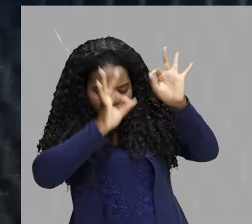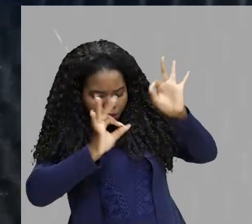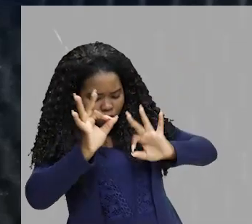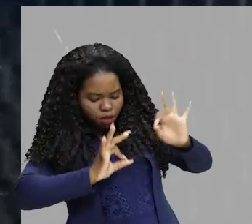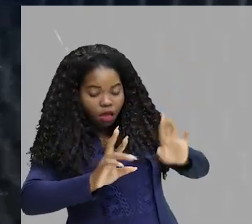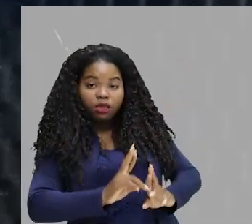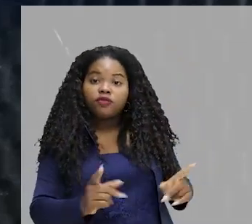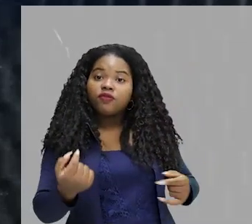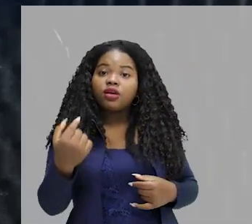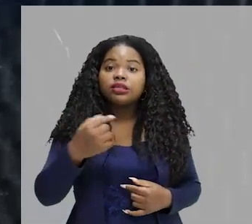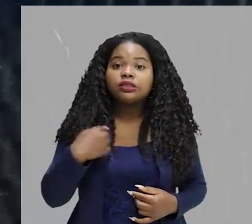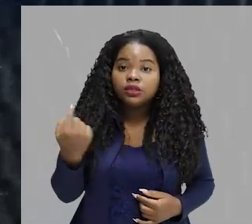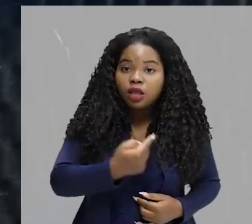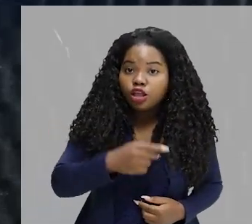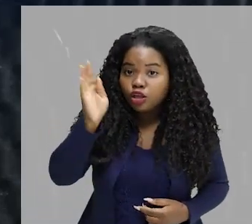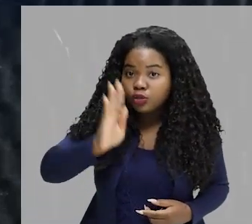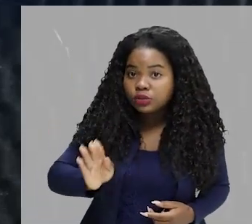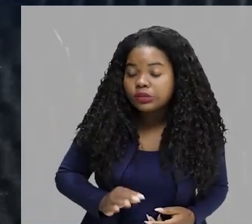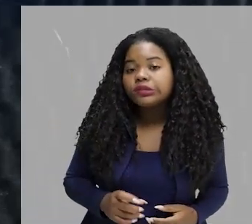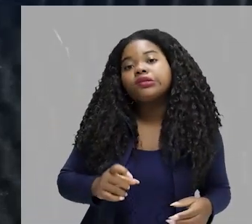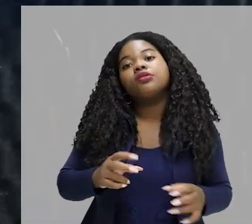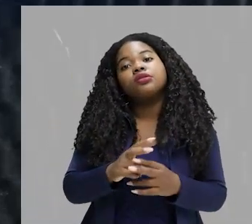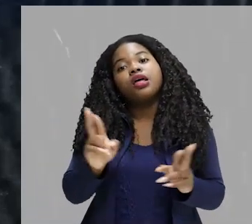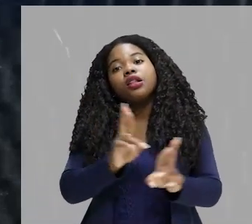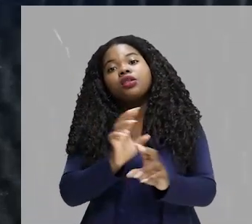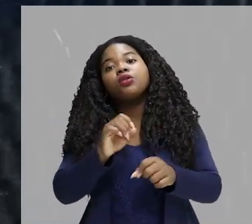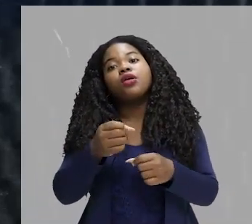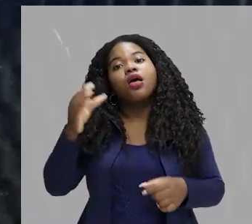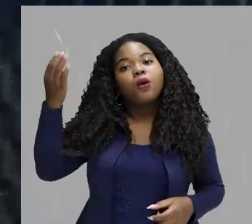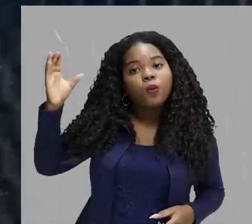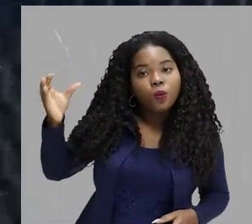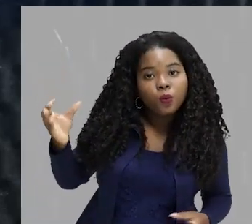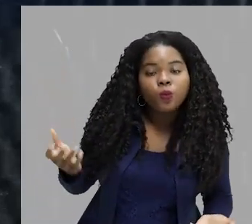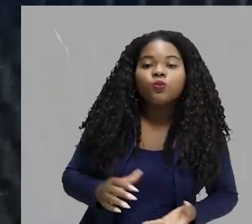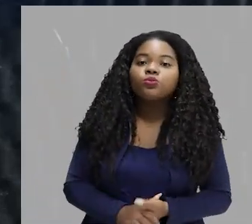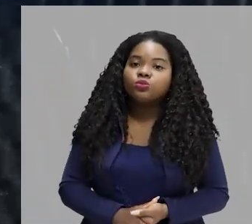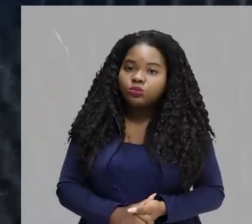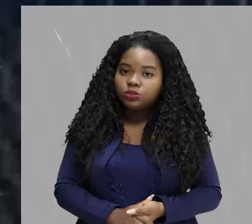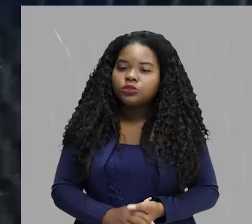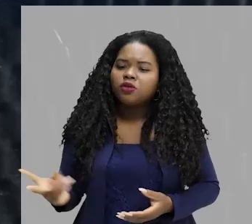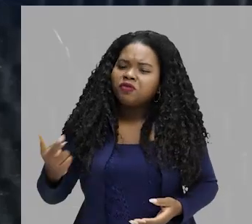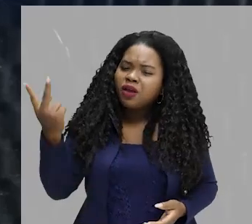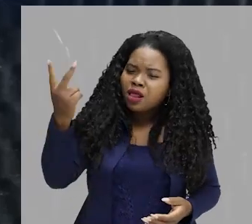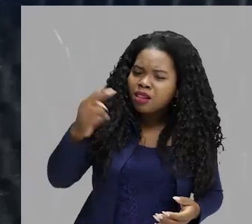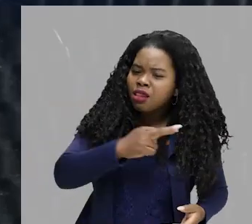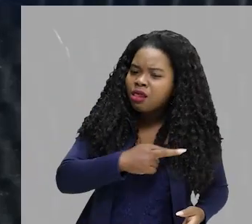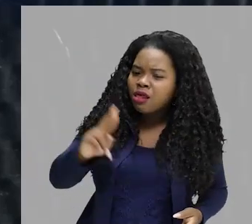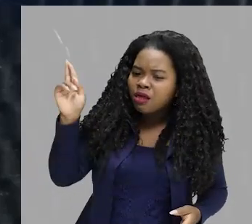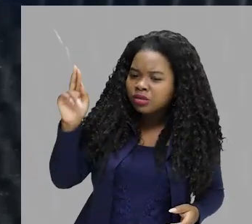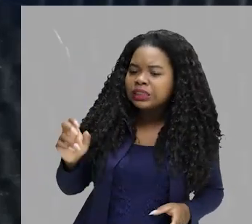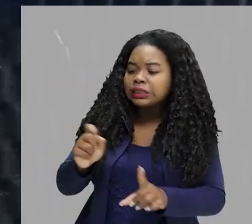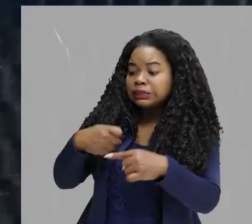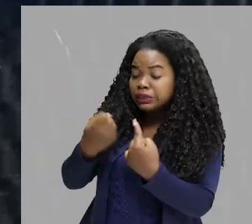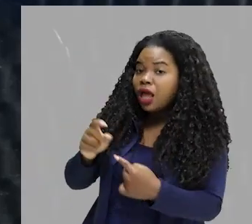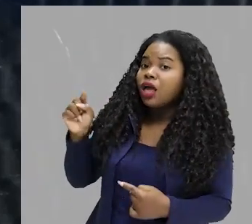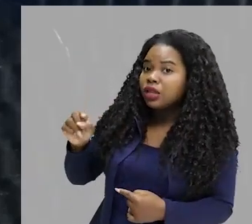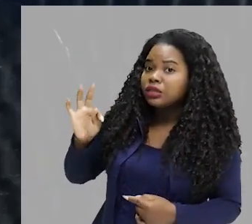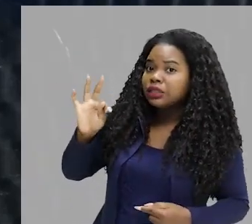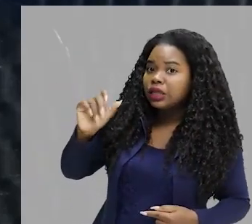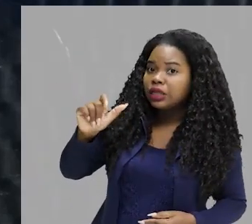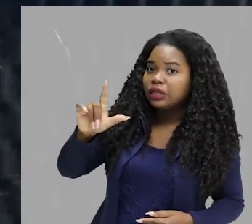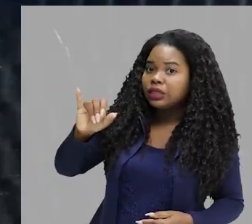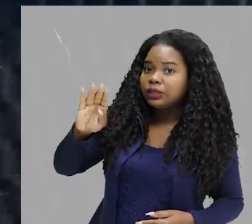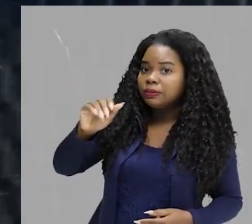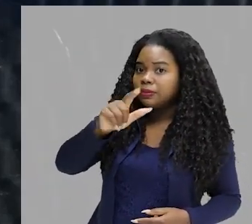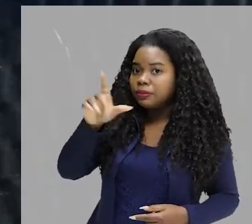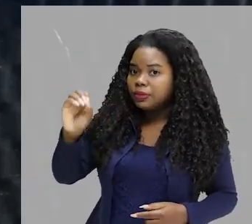da nossa. E isso tem a ver com o quê? Com a cultura, com os preceitos culturais, os valores religiosos daquela sociedade, que são diferentes da